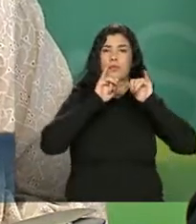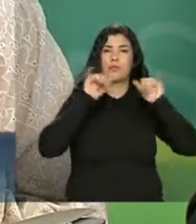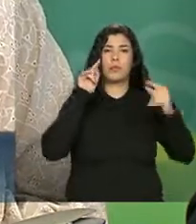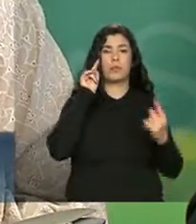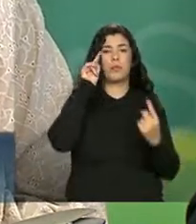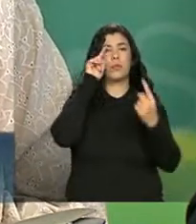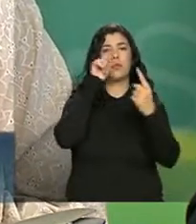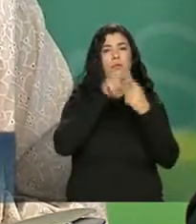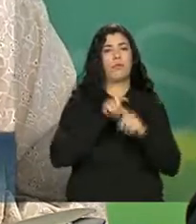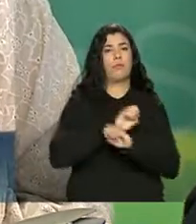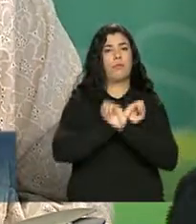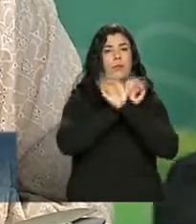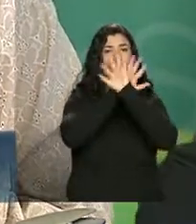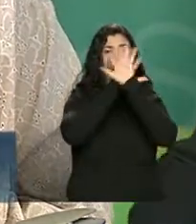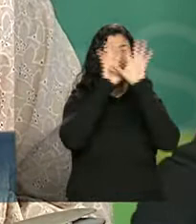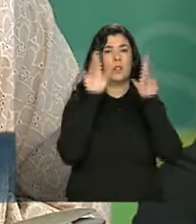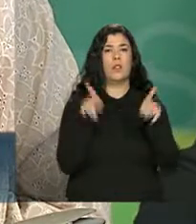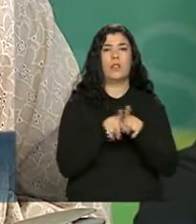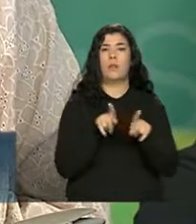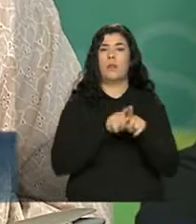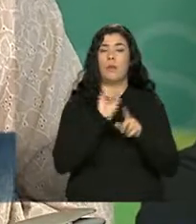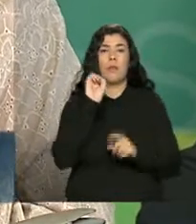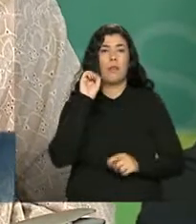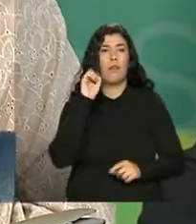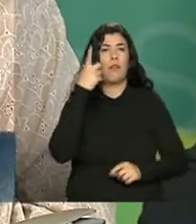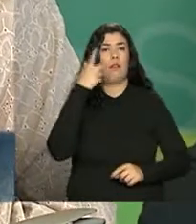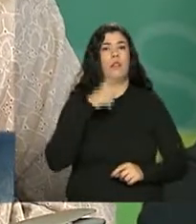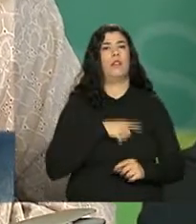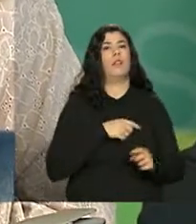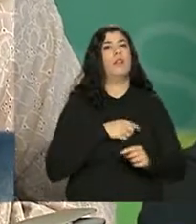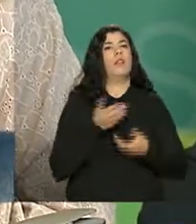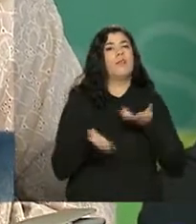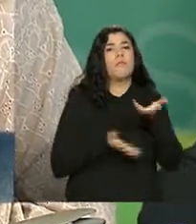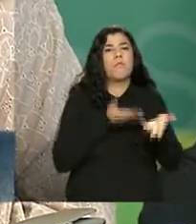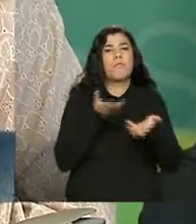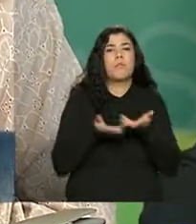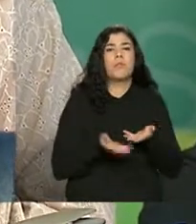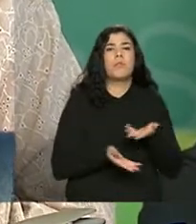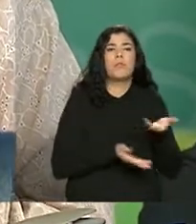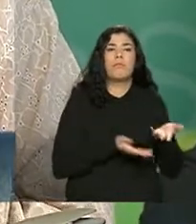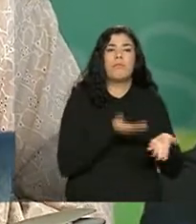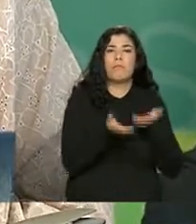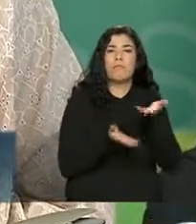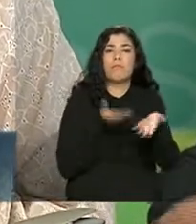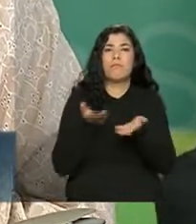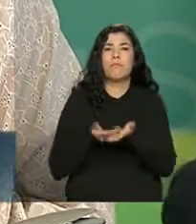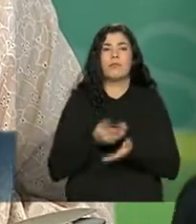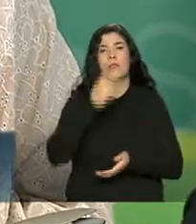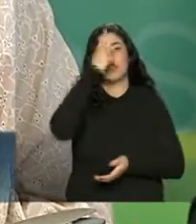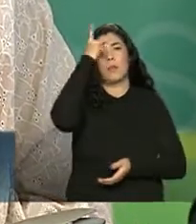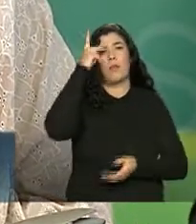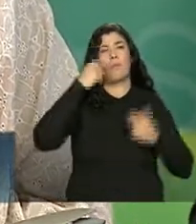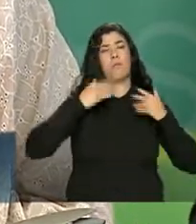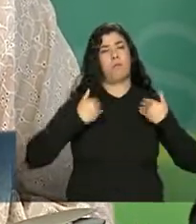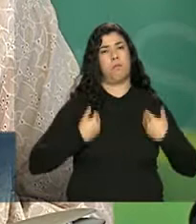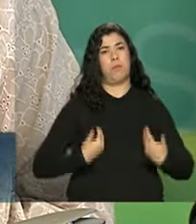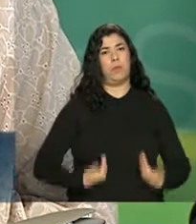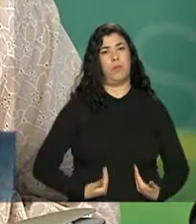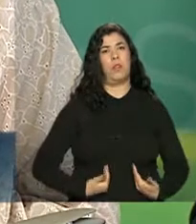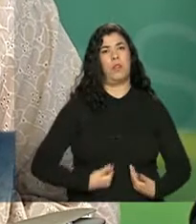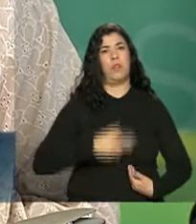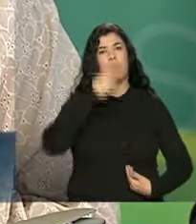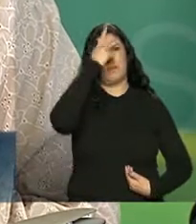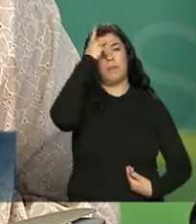objetiva transparente o ioiô da mente influenciar procurar influenciar o comportamento de todo brasileiro que não é por causa da